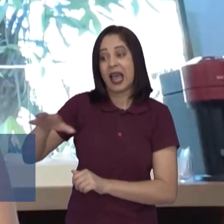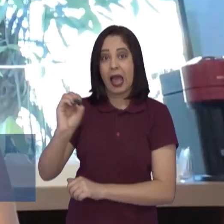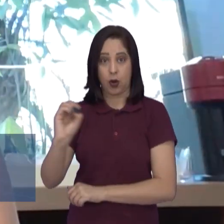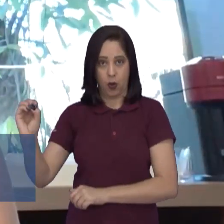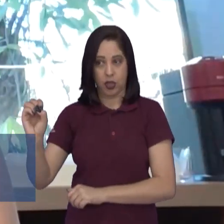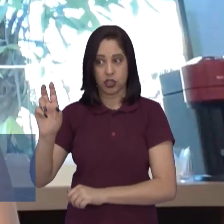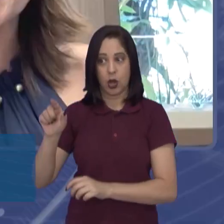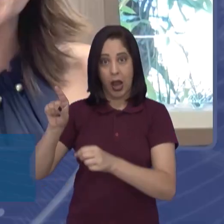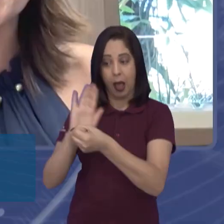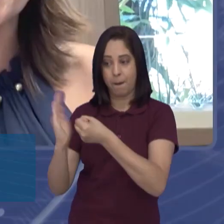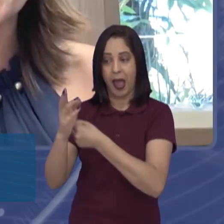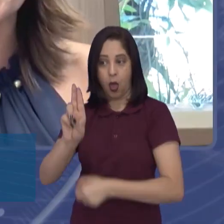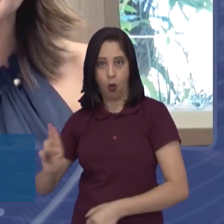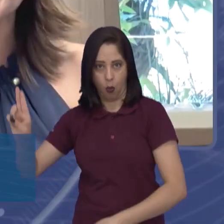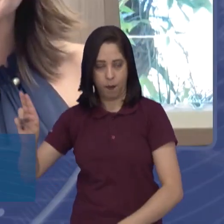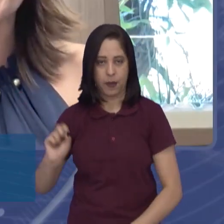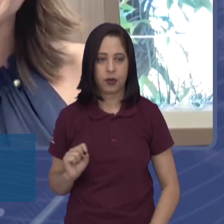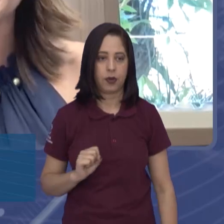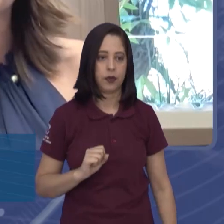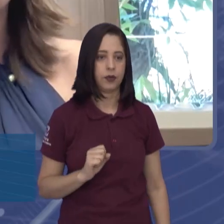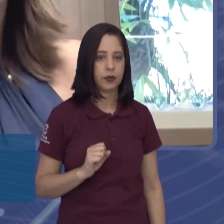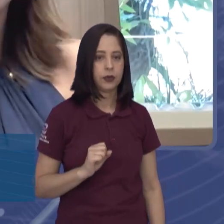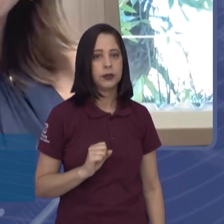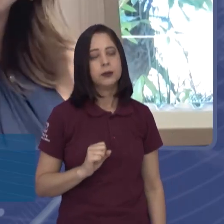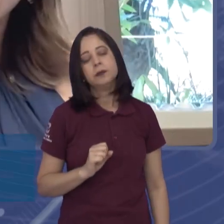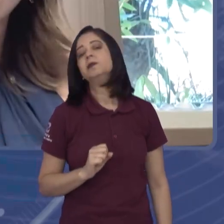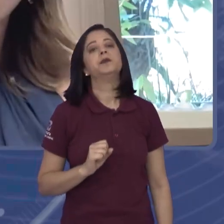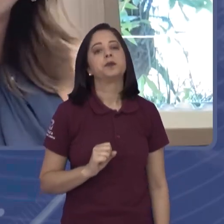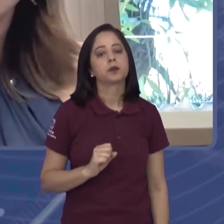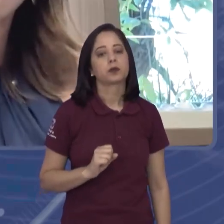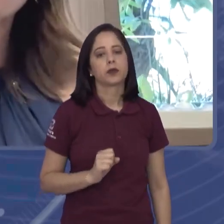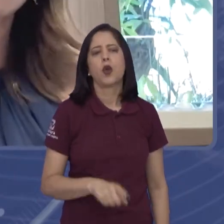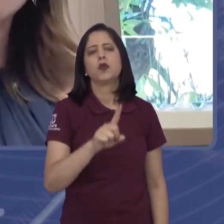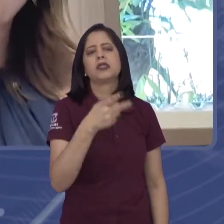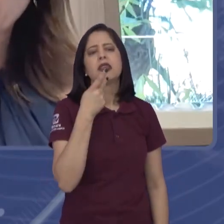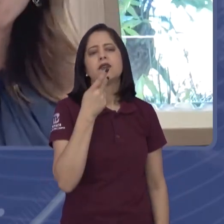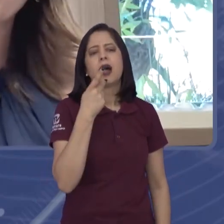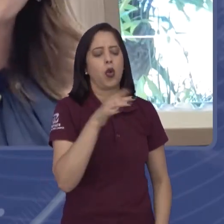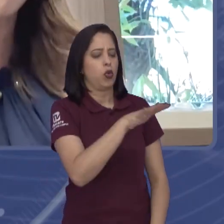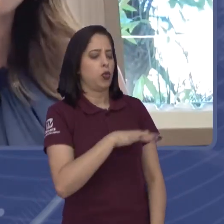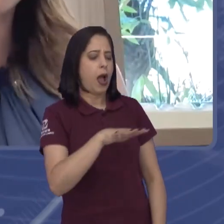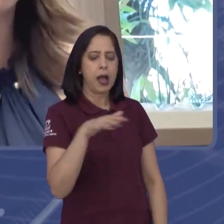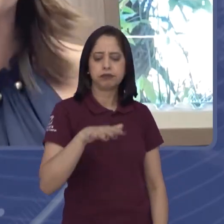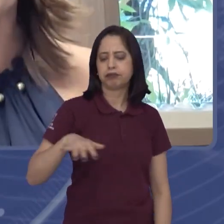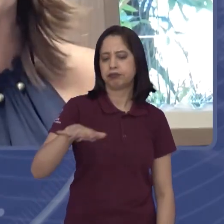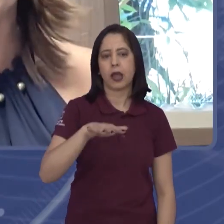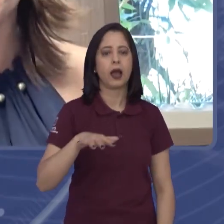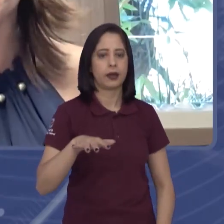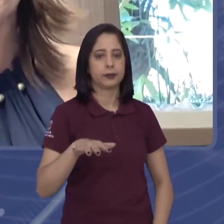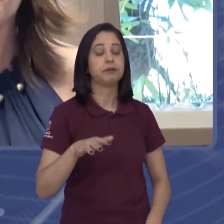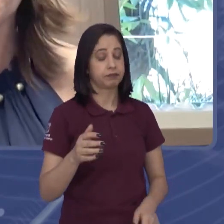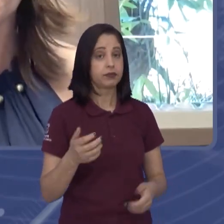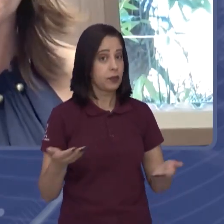Urbanova. É isso que eu queria repercutir um pouquinho mais com você. Você falou sobre os setores, né? A gente vai